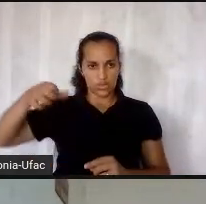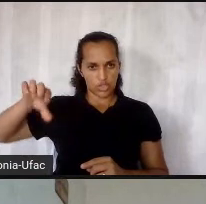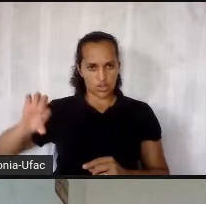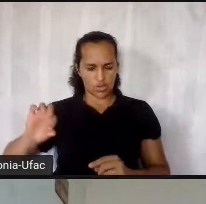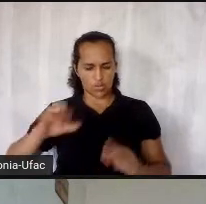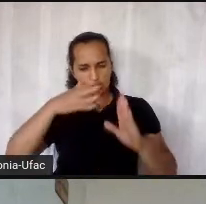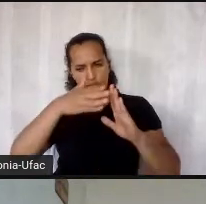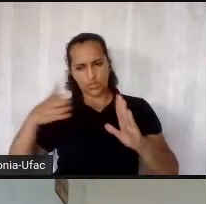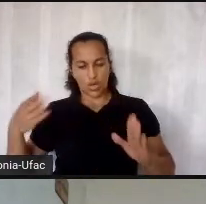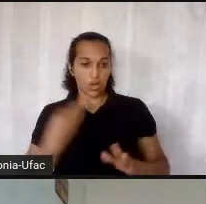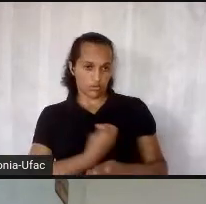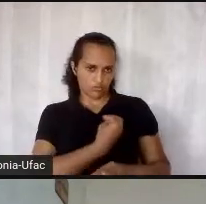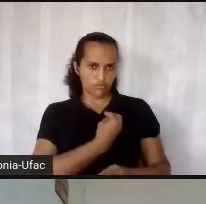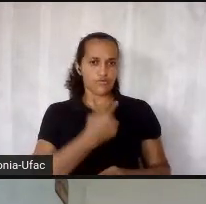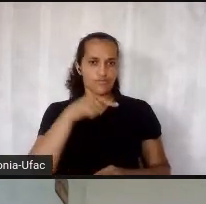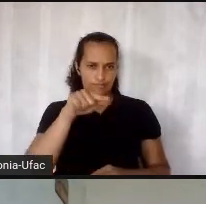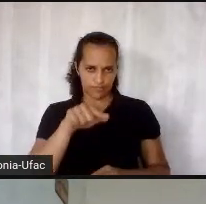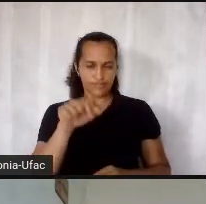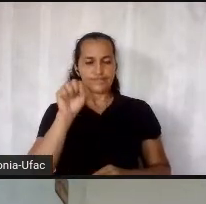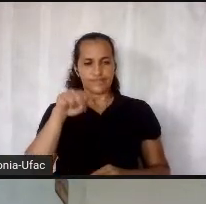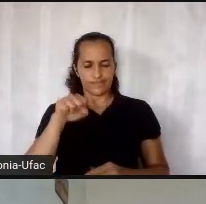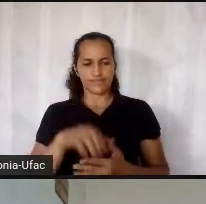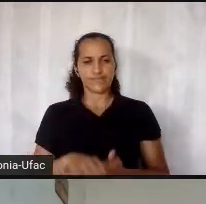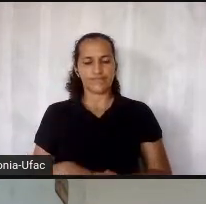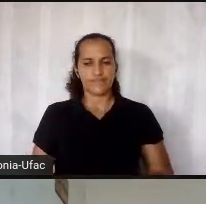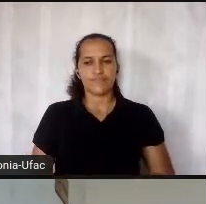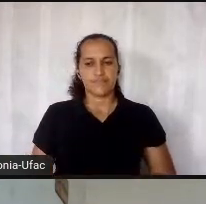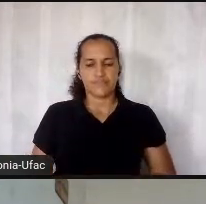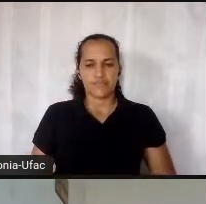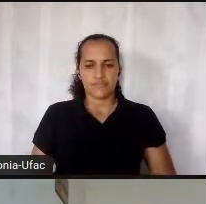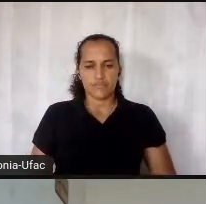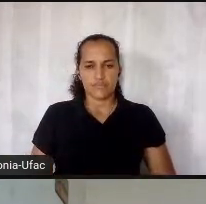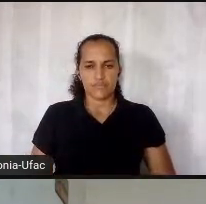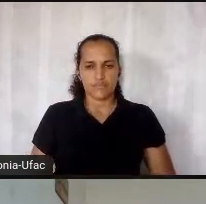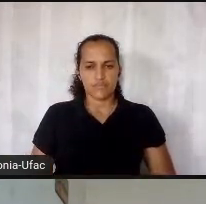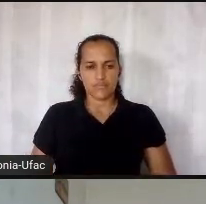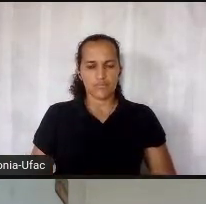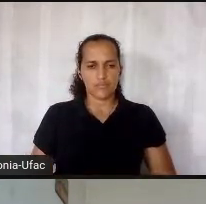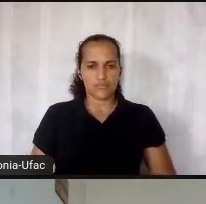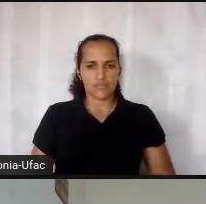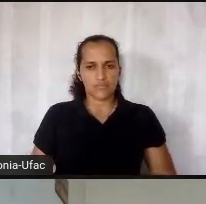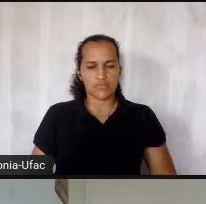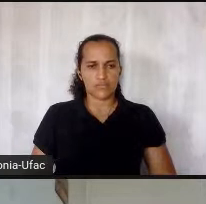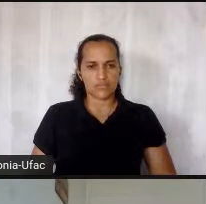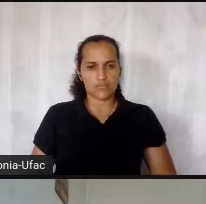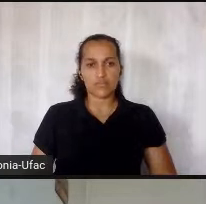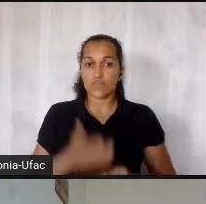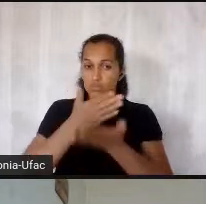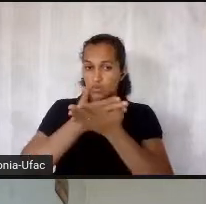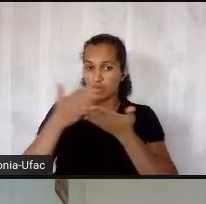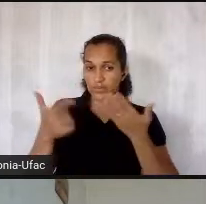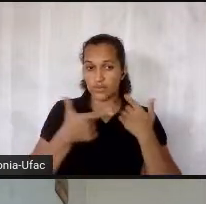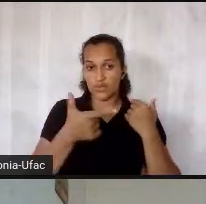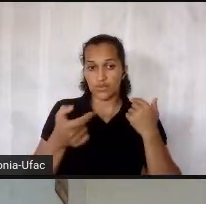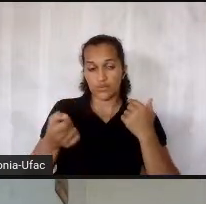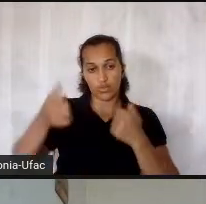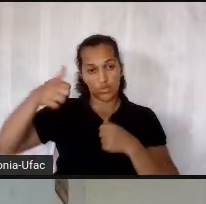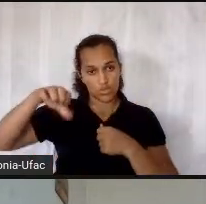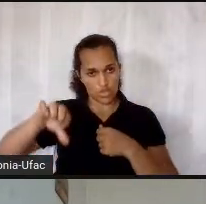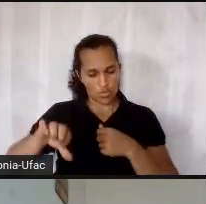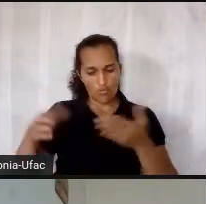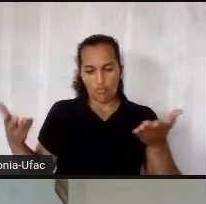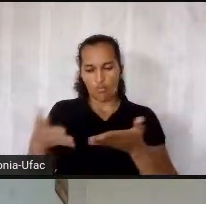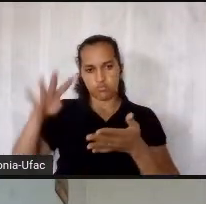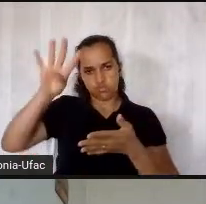essa que nós estamos ainda, aliás, que nós iniciamos em 2019 e é a nossa grade atual.